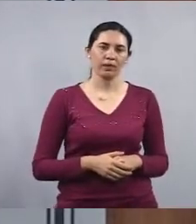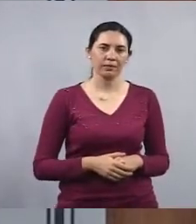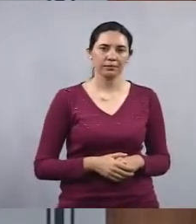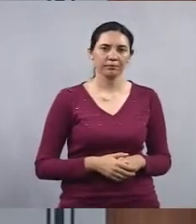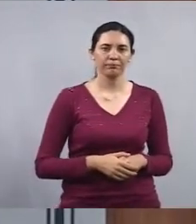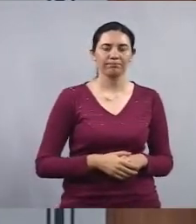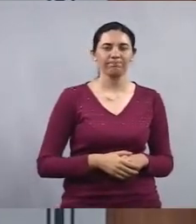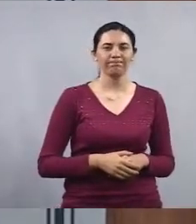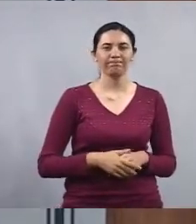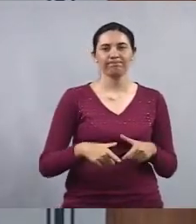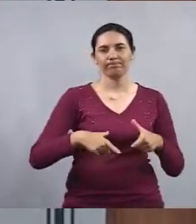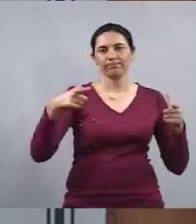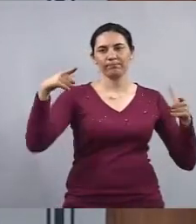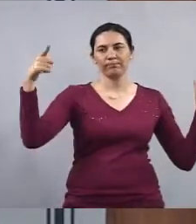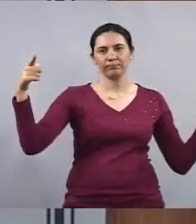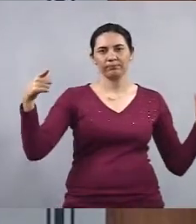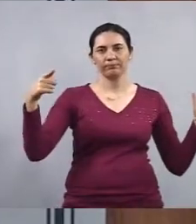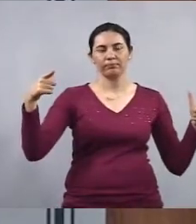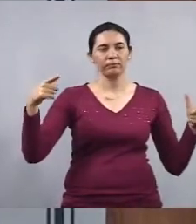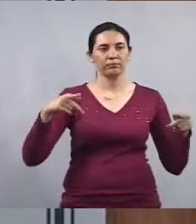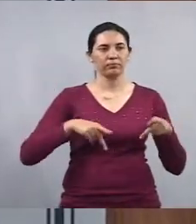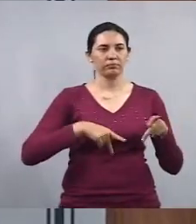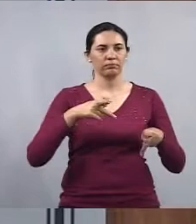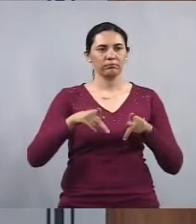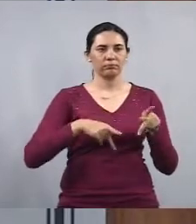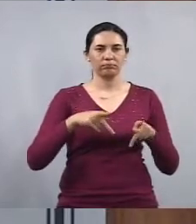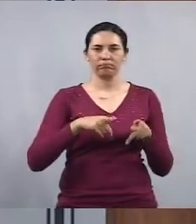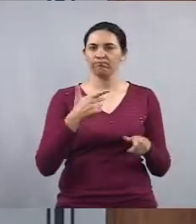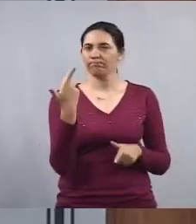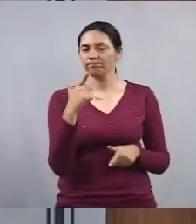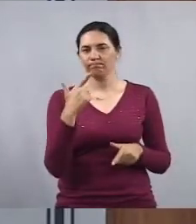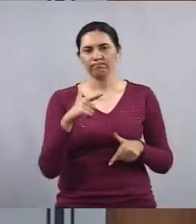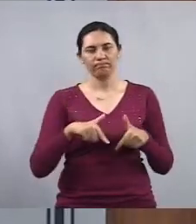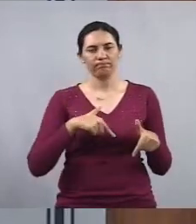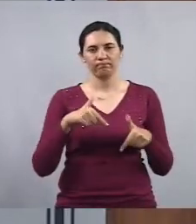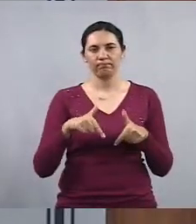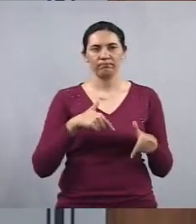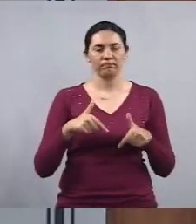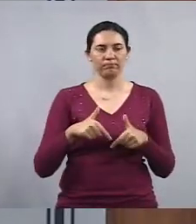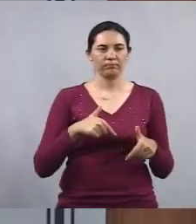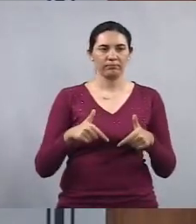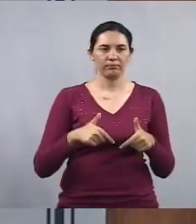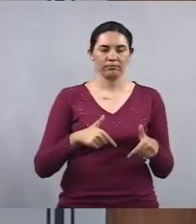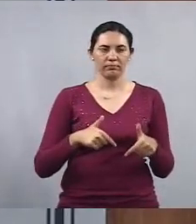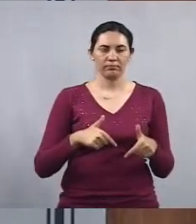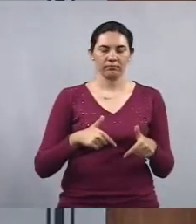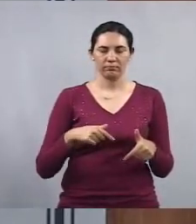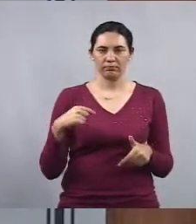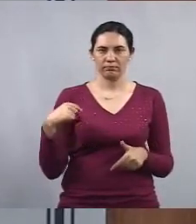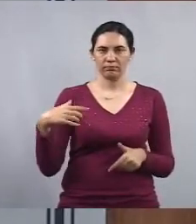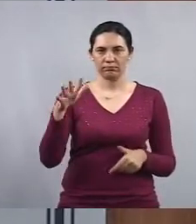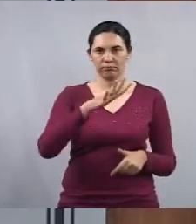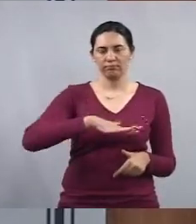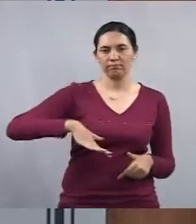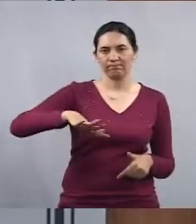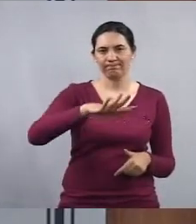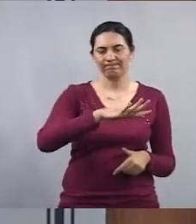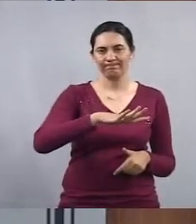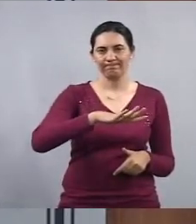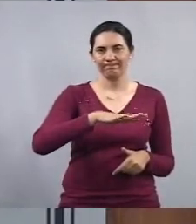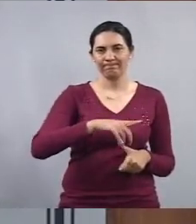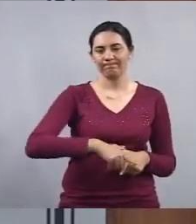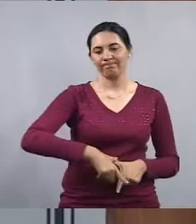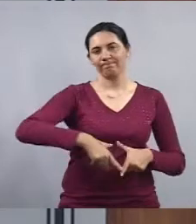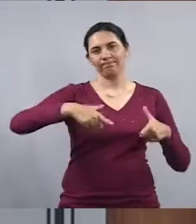desempregados o cantor José Luiz não sei se tem um dado desse do Estado de São Paulo mas a nossa região aqui aumentou